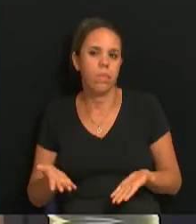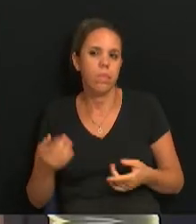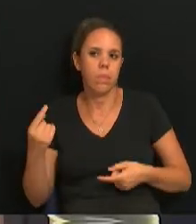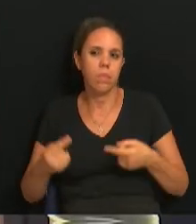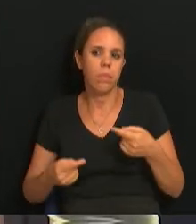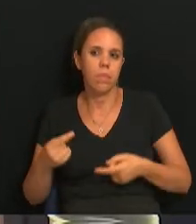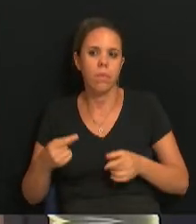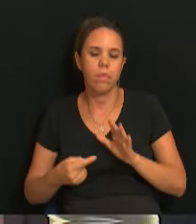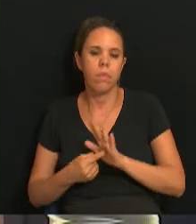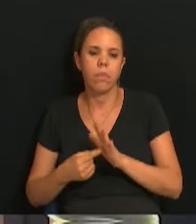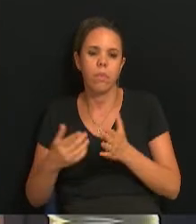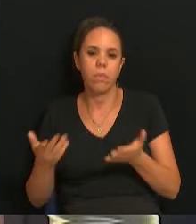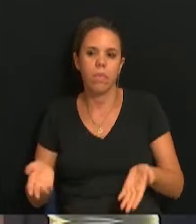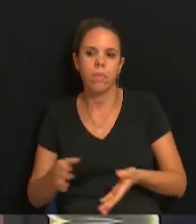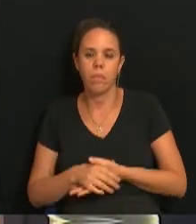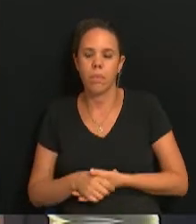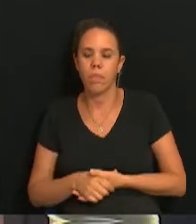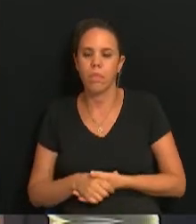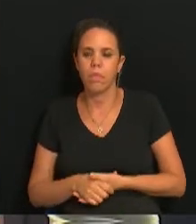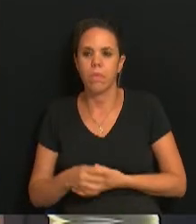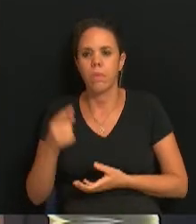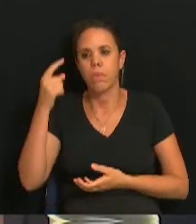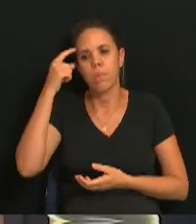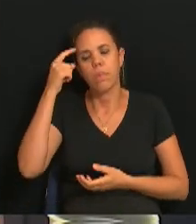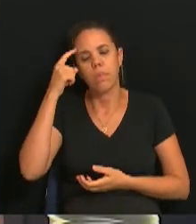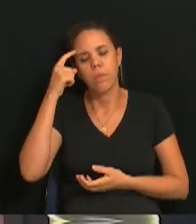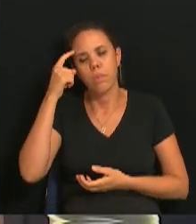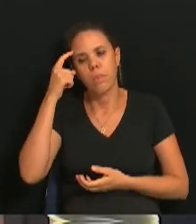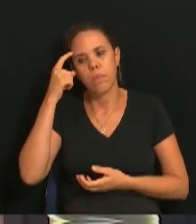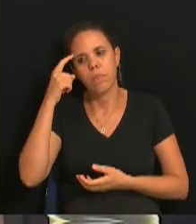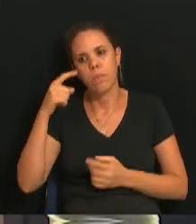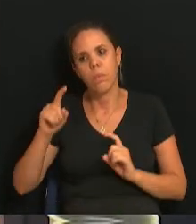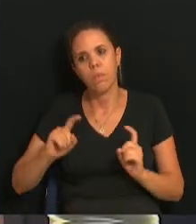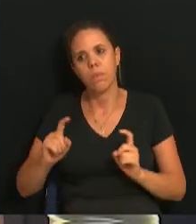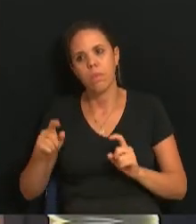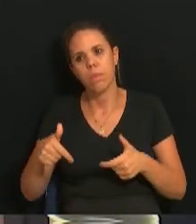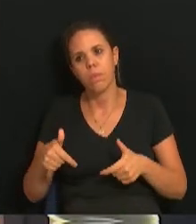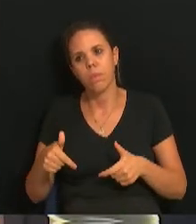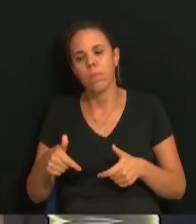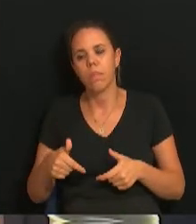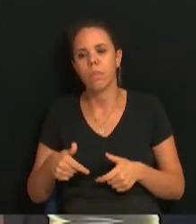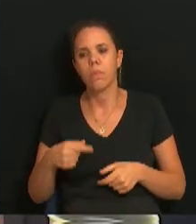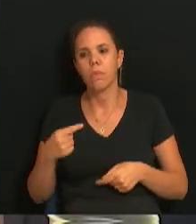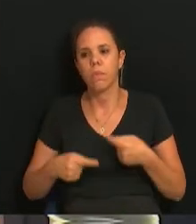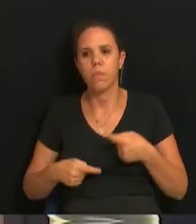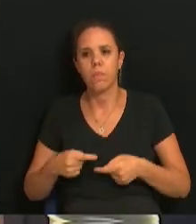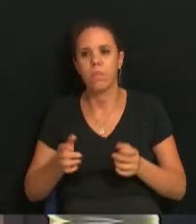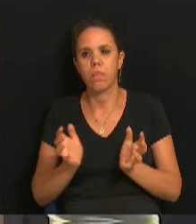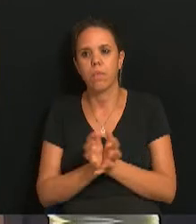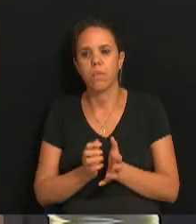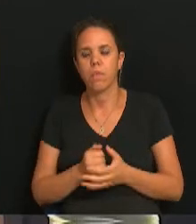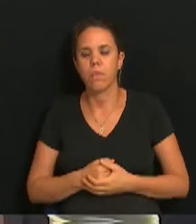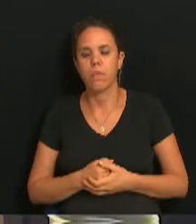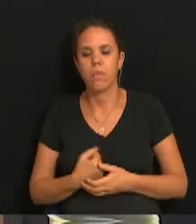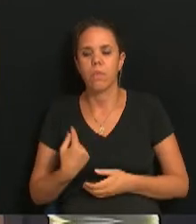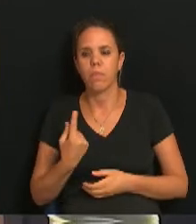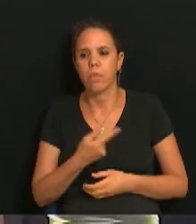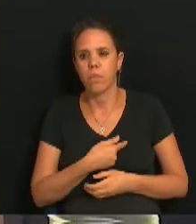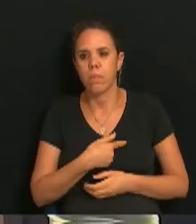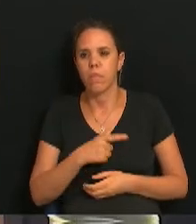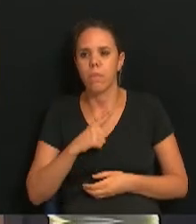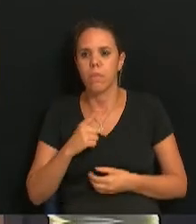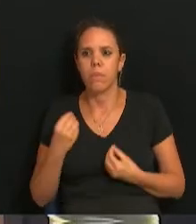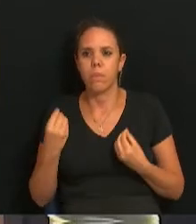apresentado aqui. Então, nós pensamos, enquanto mandato, enquanto conselho político, enquanto comissão, né, nós